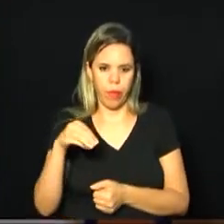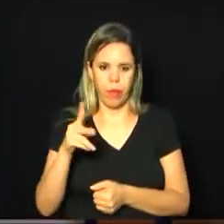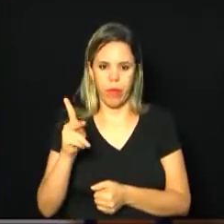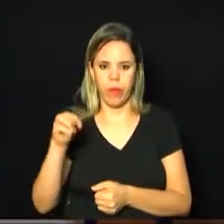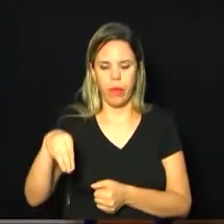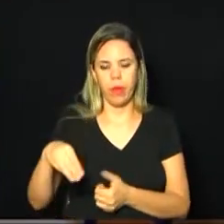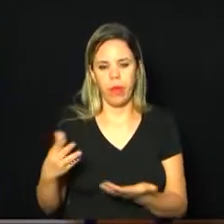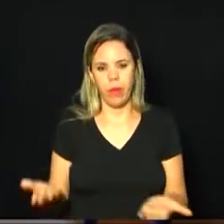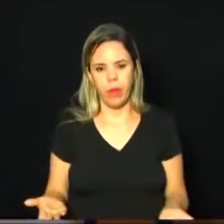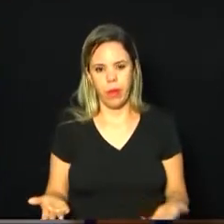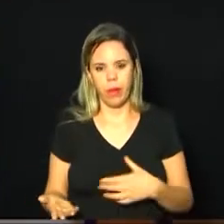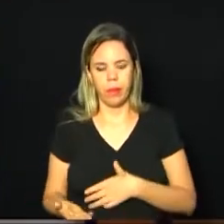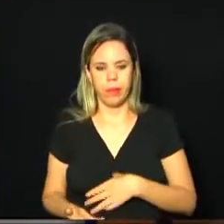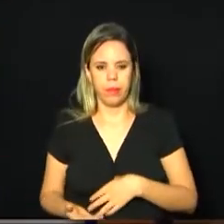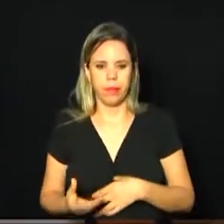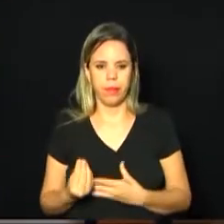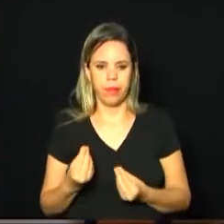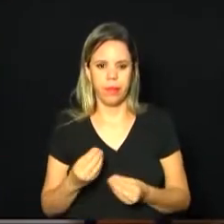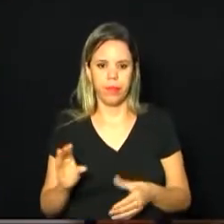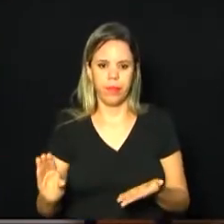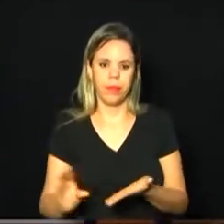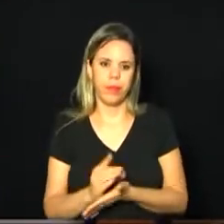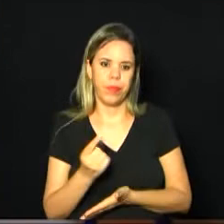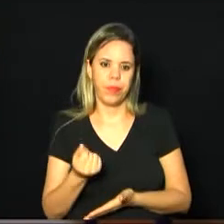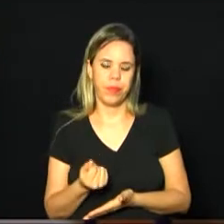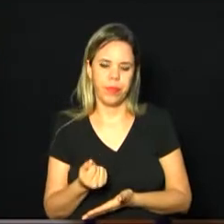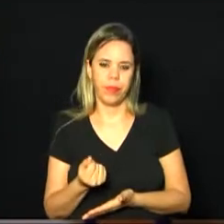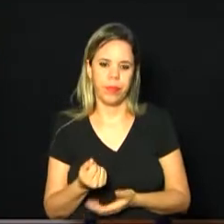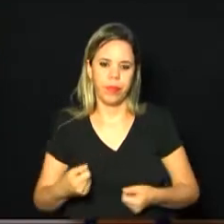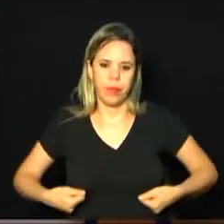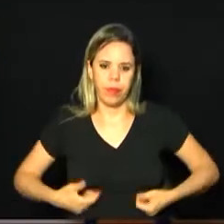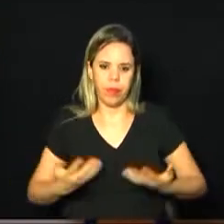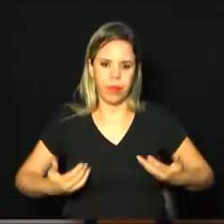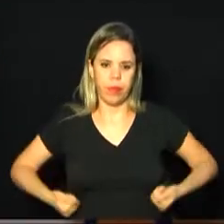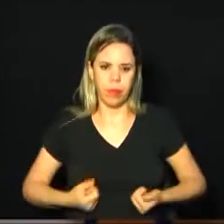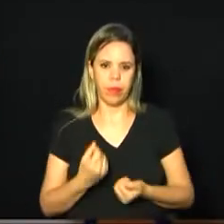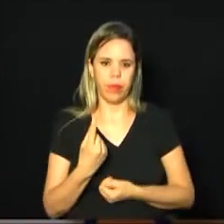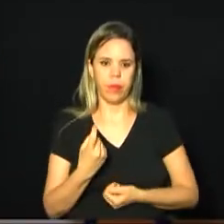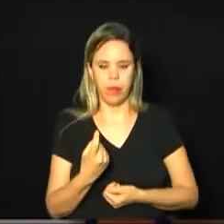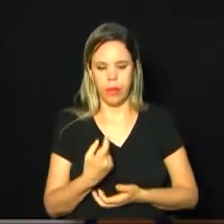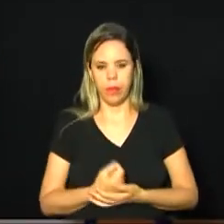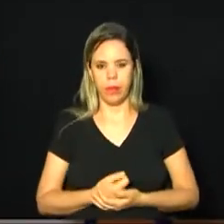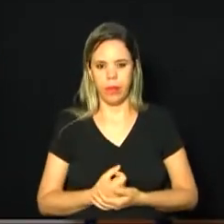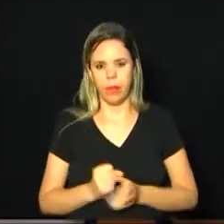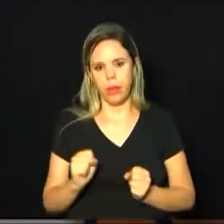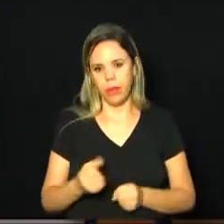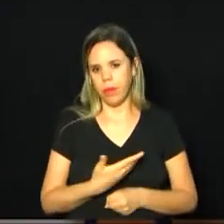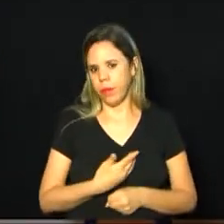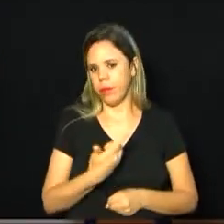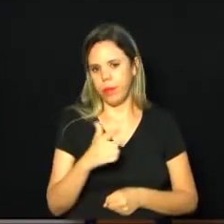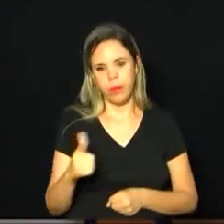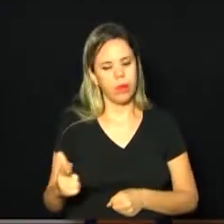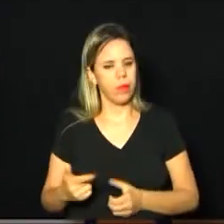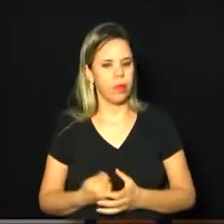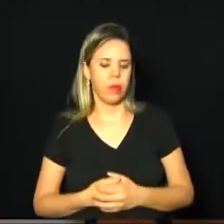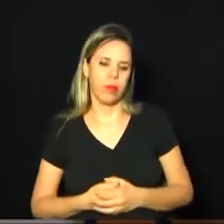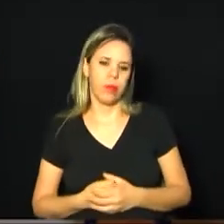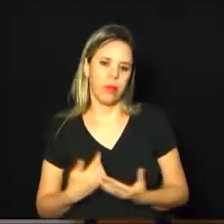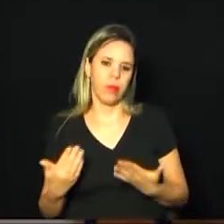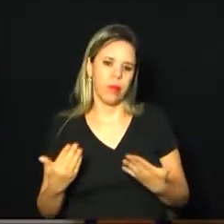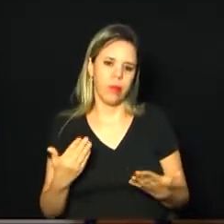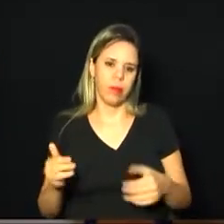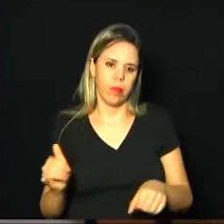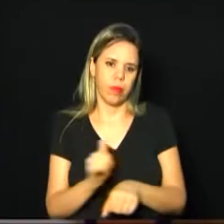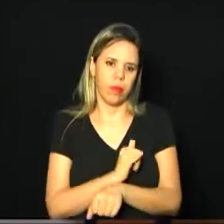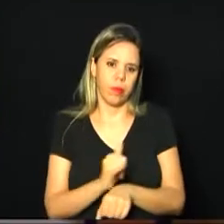Ou seja é muita verba para ser gastar de uma única vez e isso o poder público não tem então qual foi